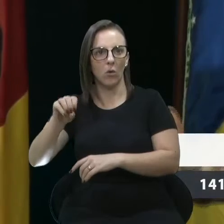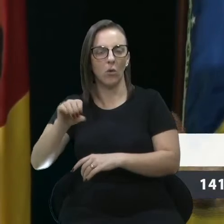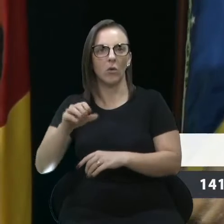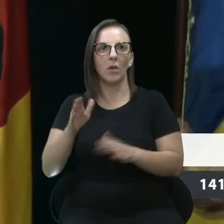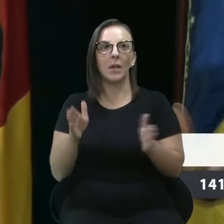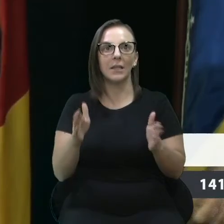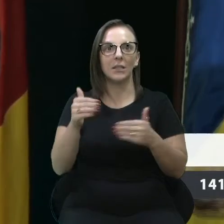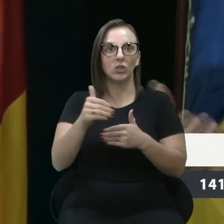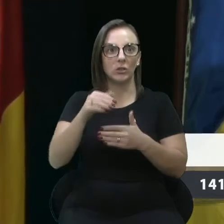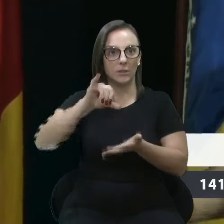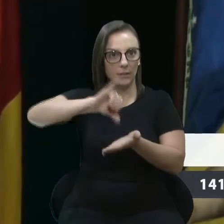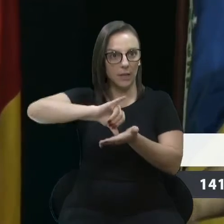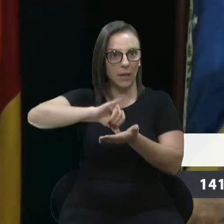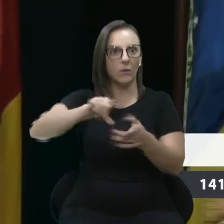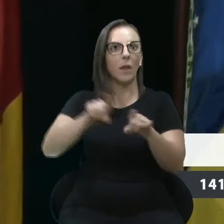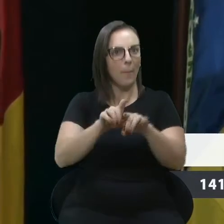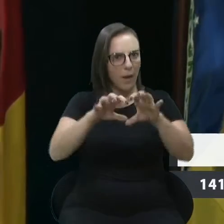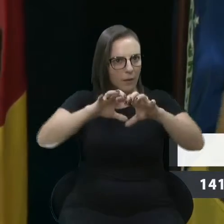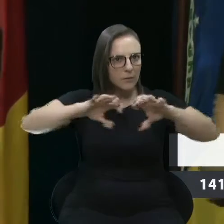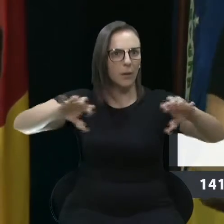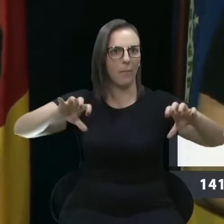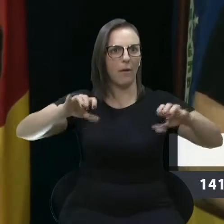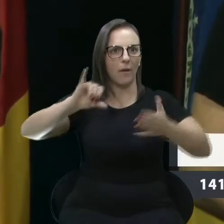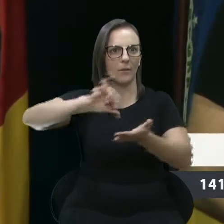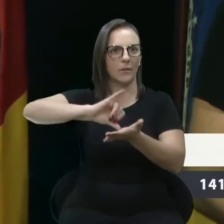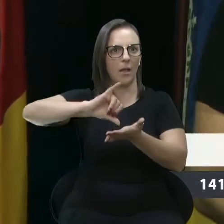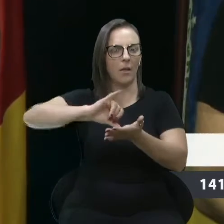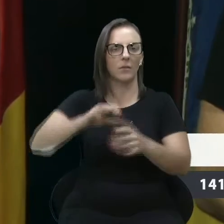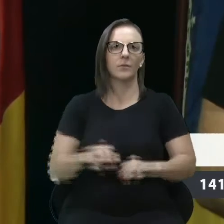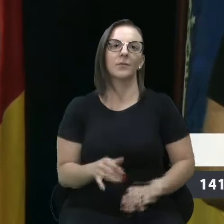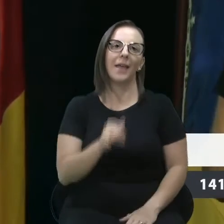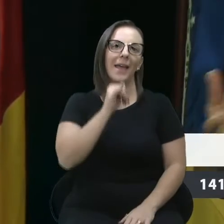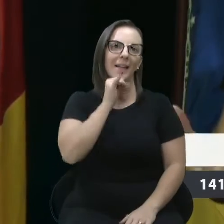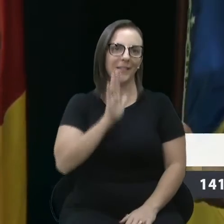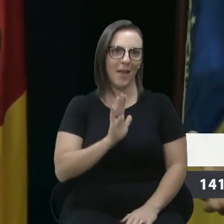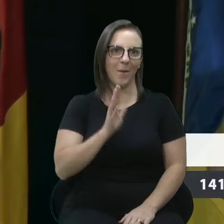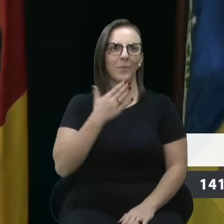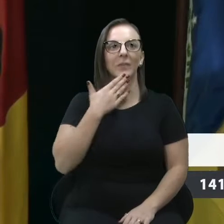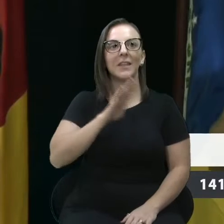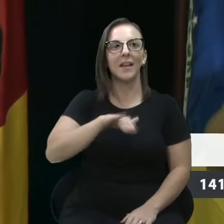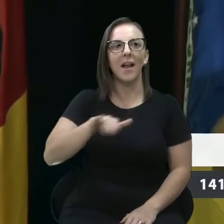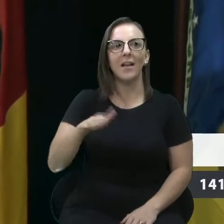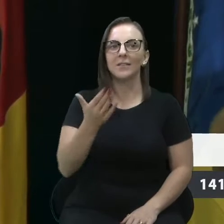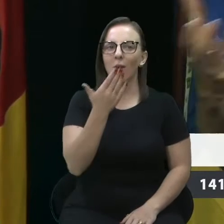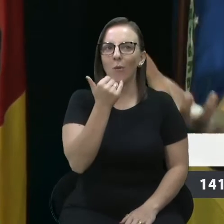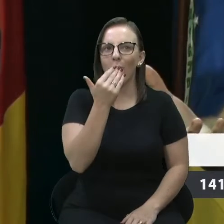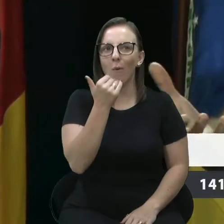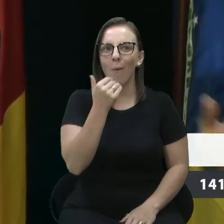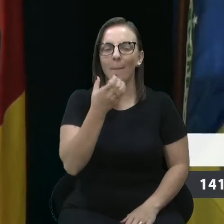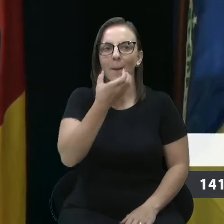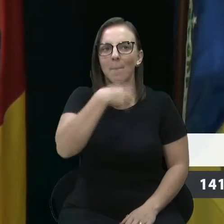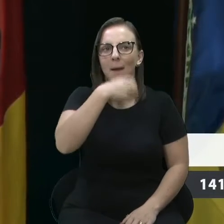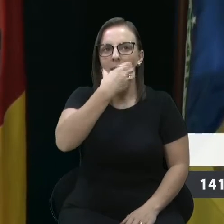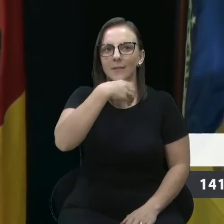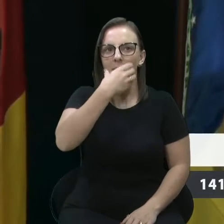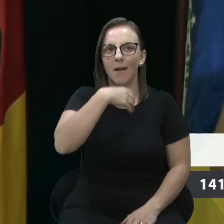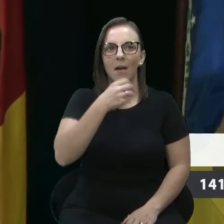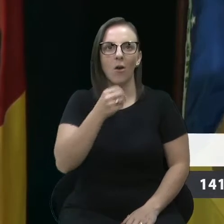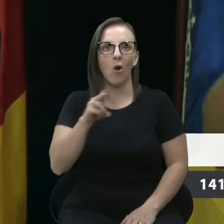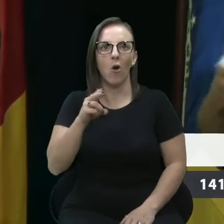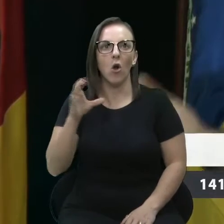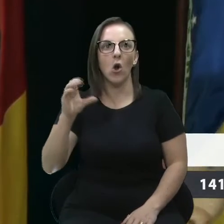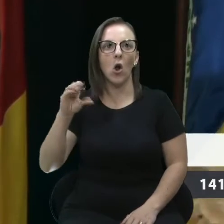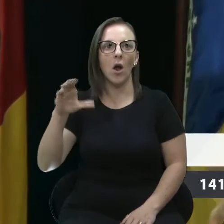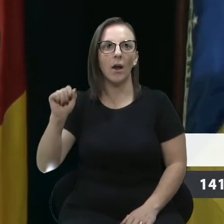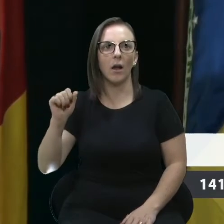essa divisão dos lixos no centro, né? Porque se uma criança, por exemplo, está comendo uma maçã ou está tomando uma